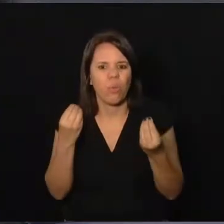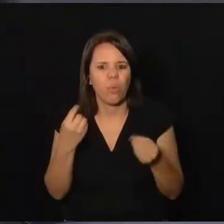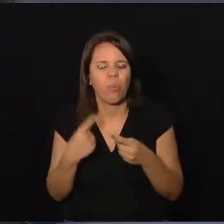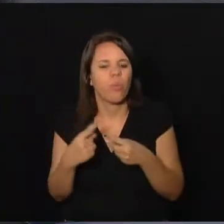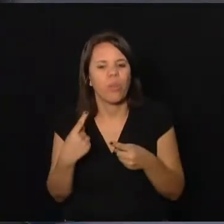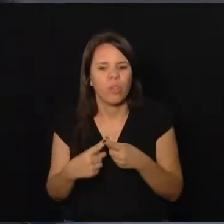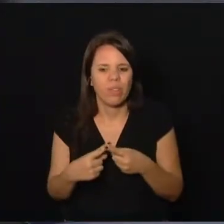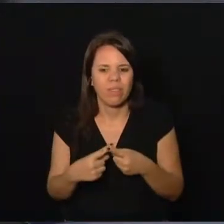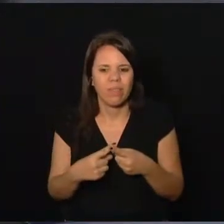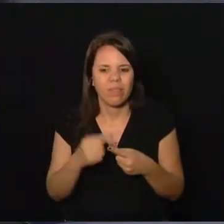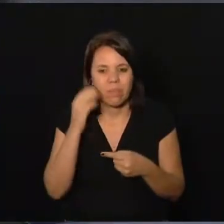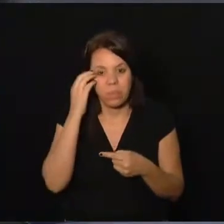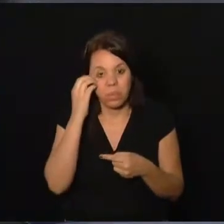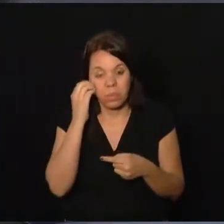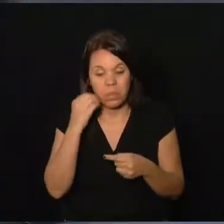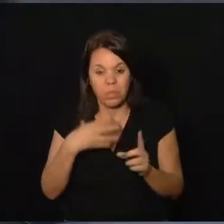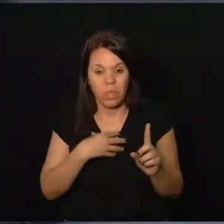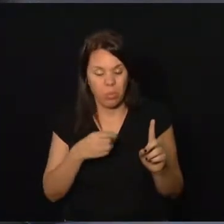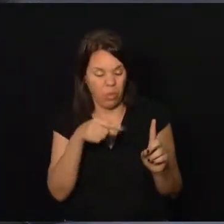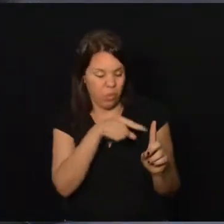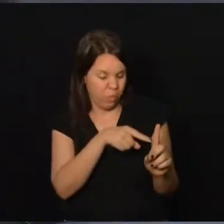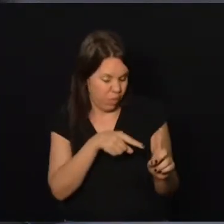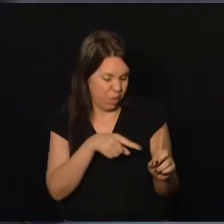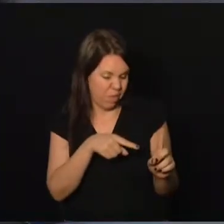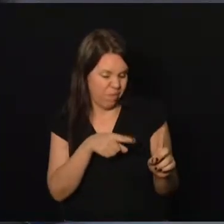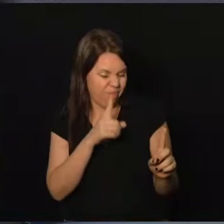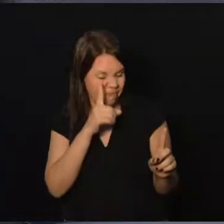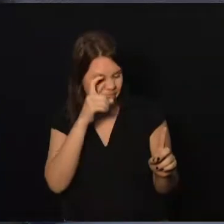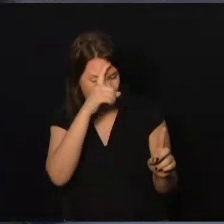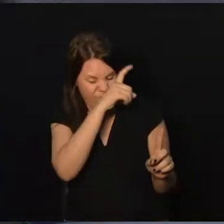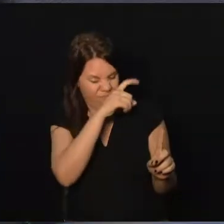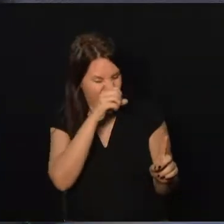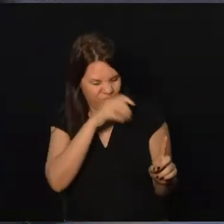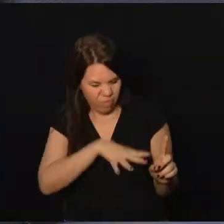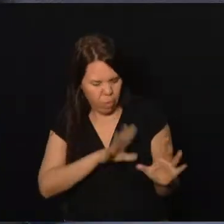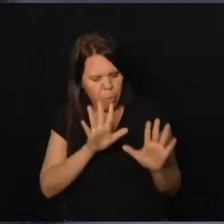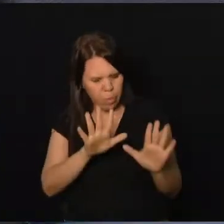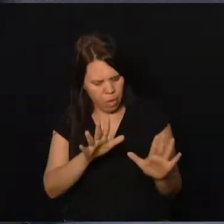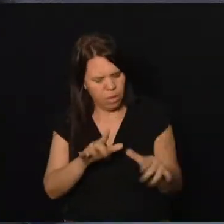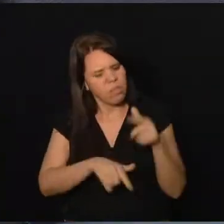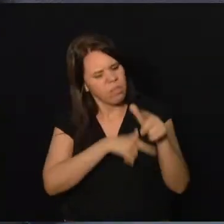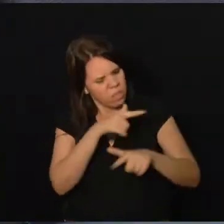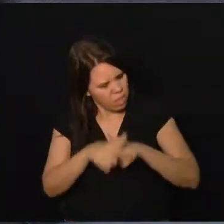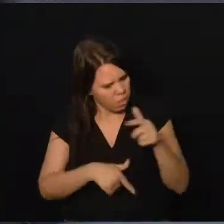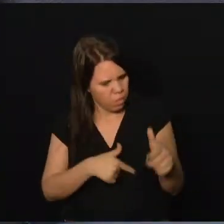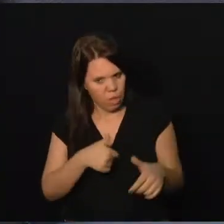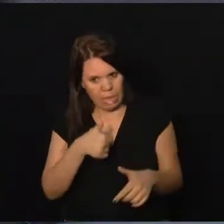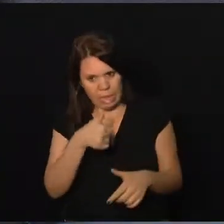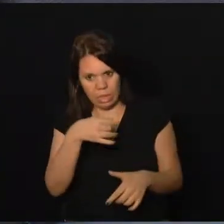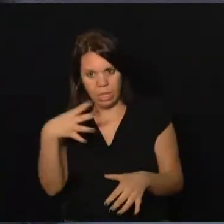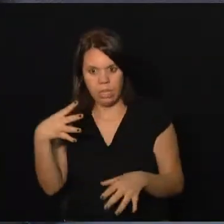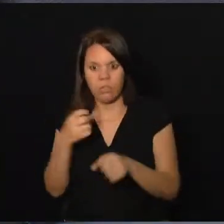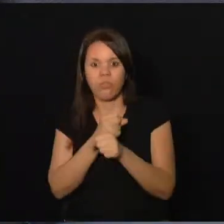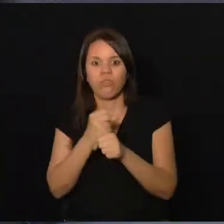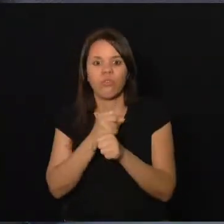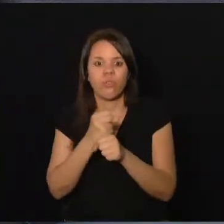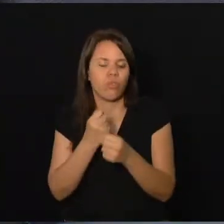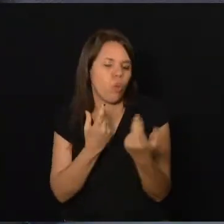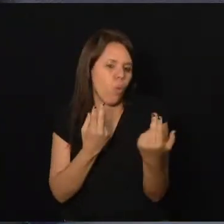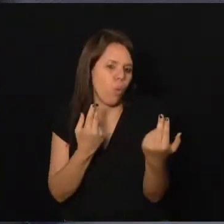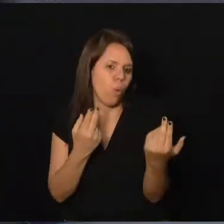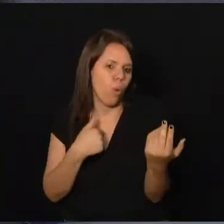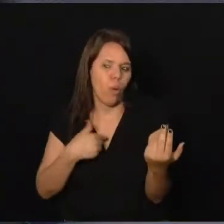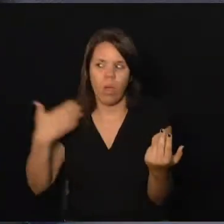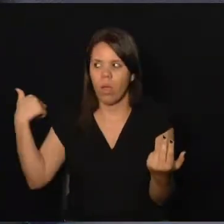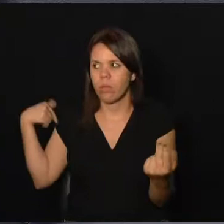porque realmente ele está bem agressivo. Mas ele é funcional, ele trabalha há 13, 14 anos, como eu fui também,